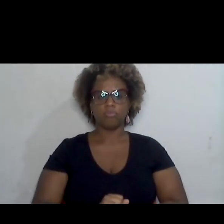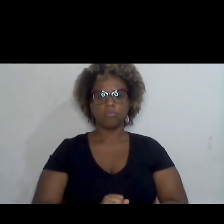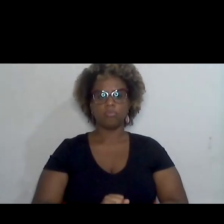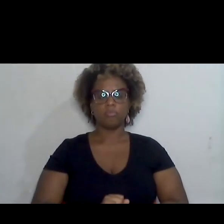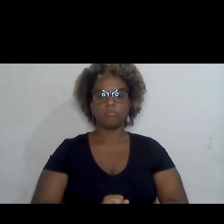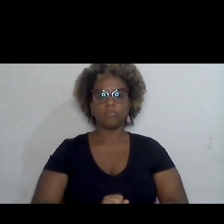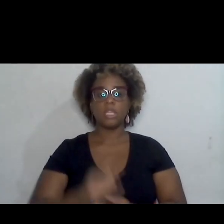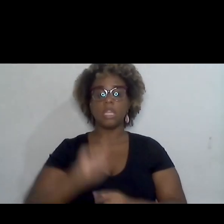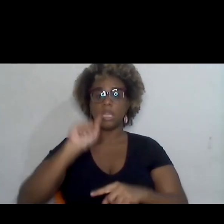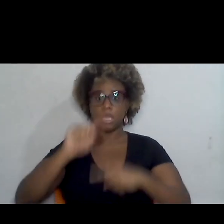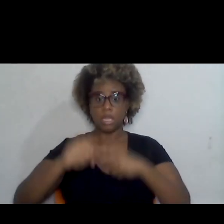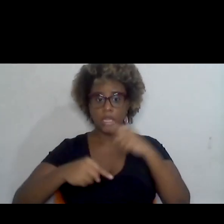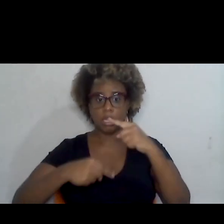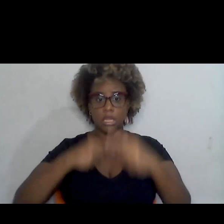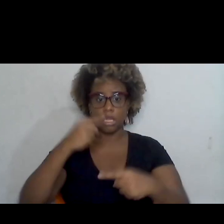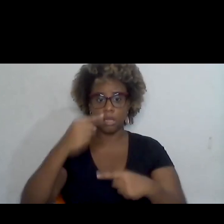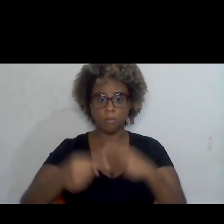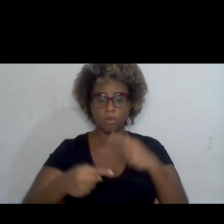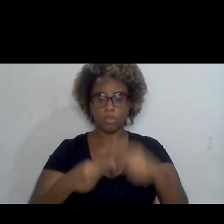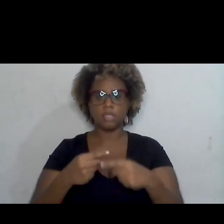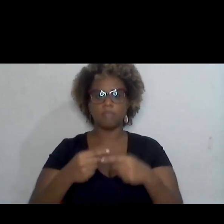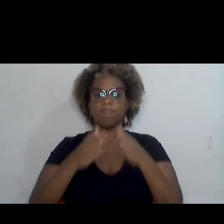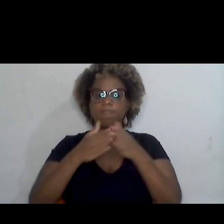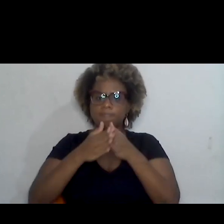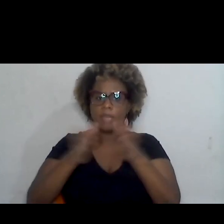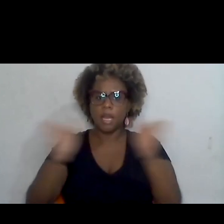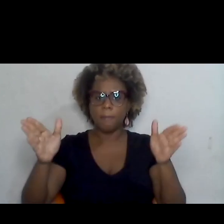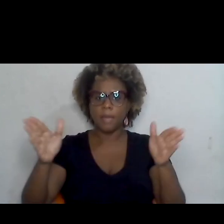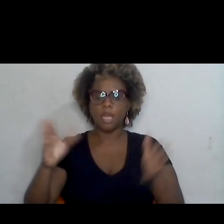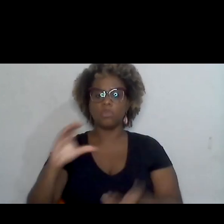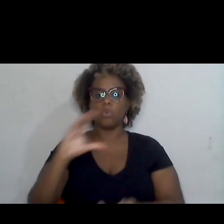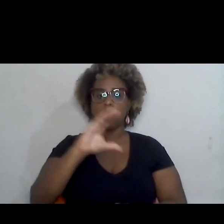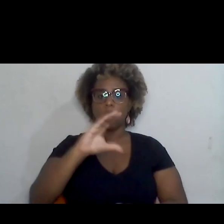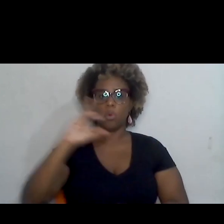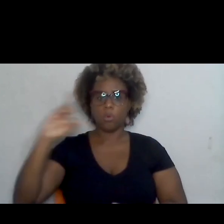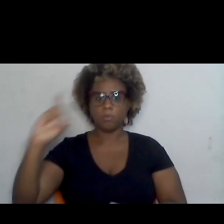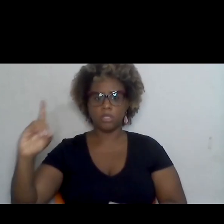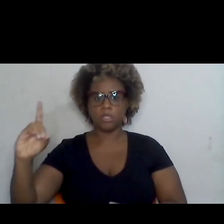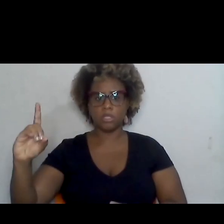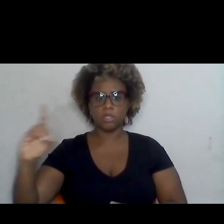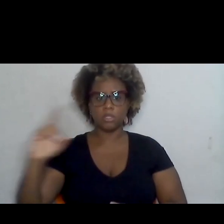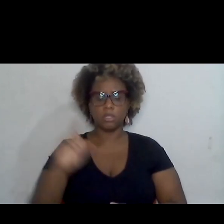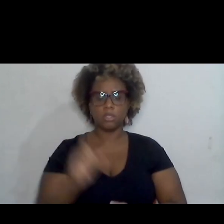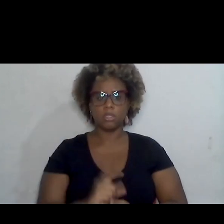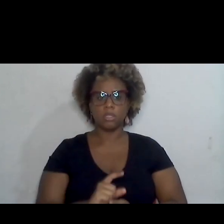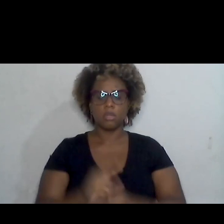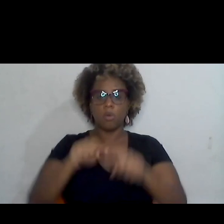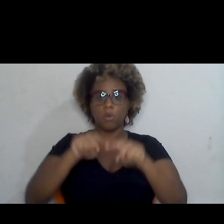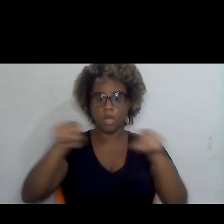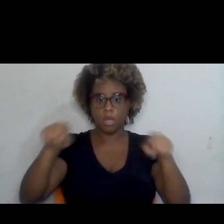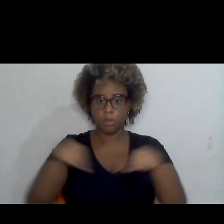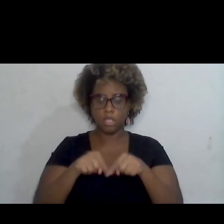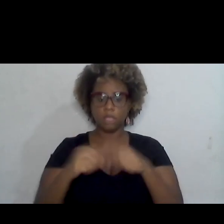e depois, obviamente, a gente fica aberto, o coordenador, a FUNCEB, nós do gabinete, para esse diálogo, como